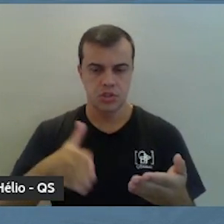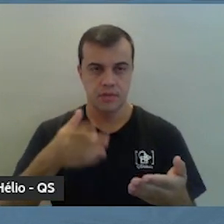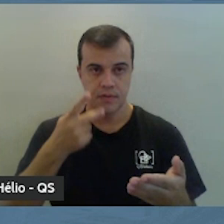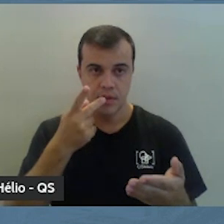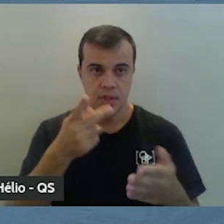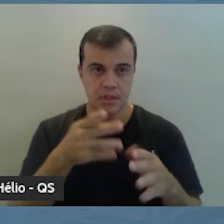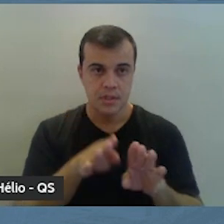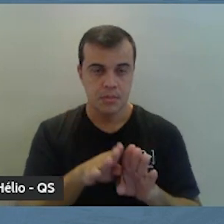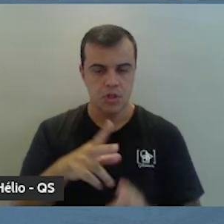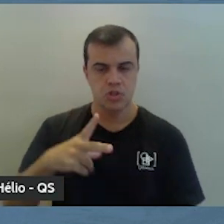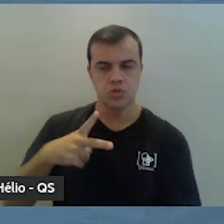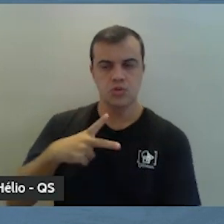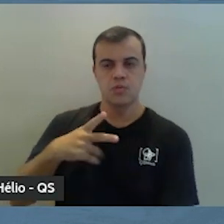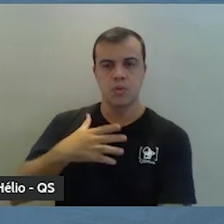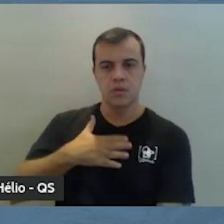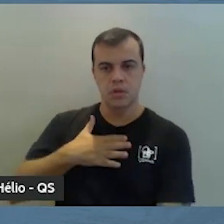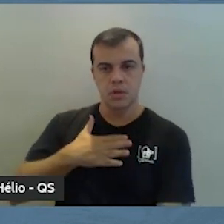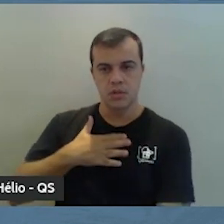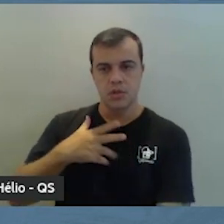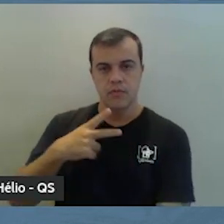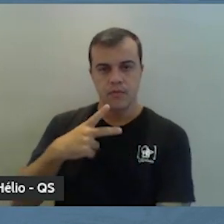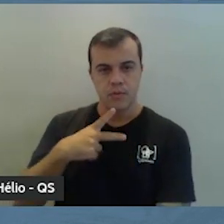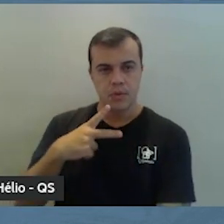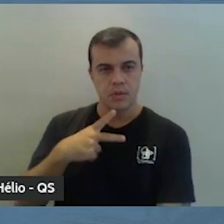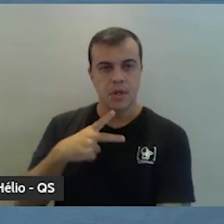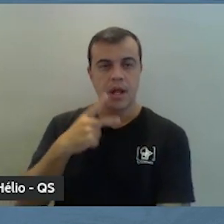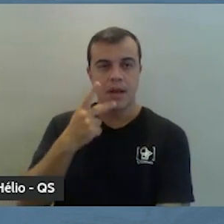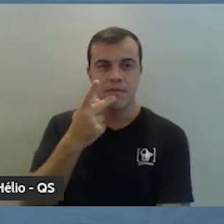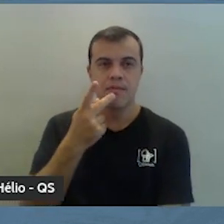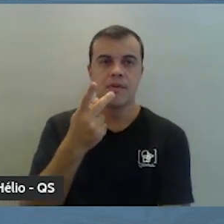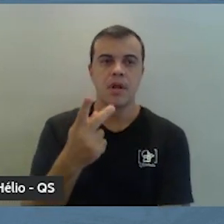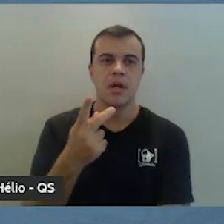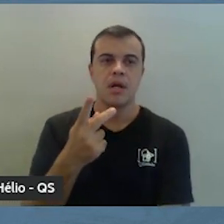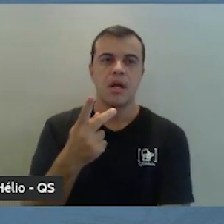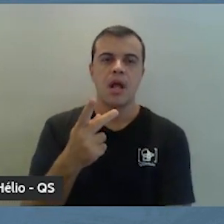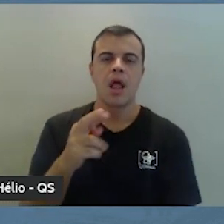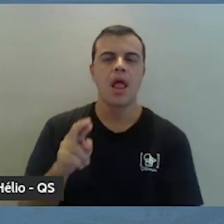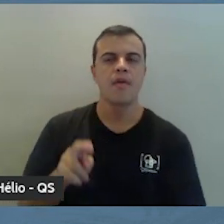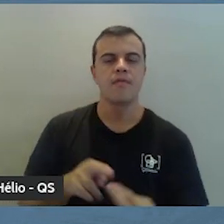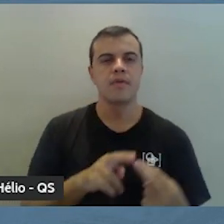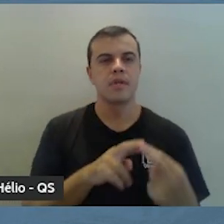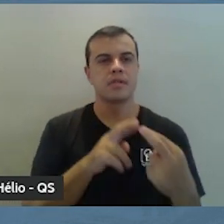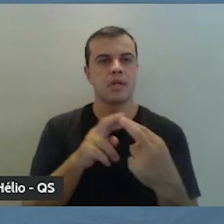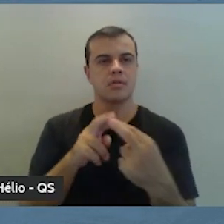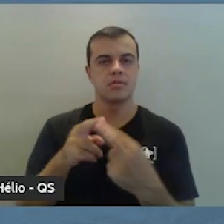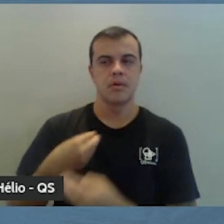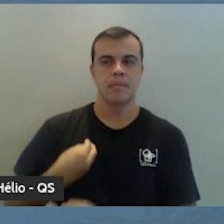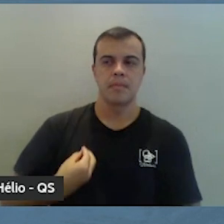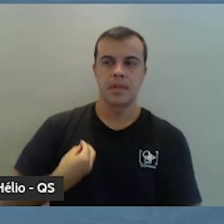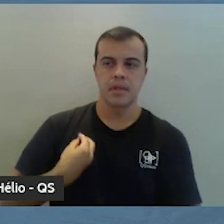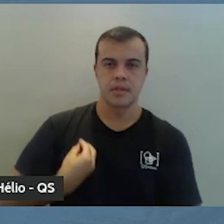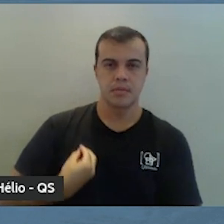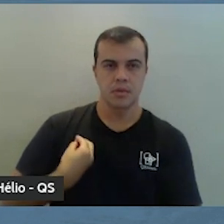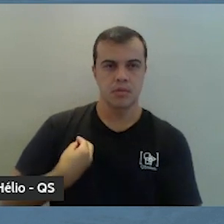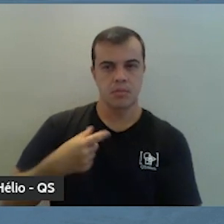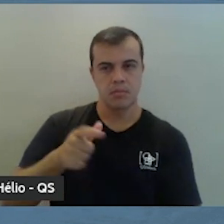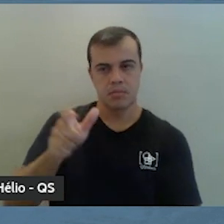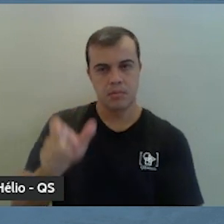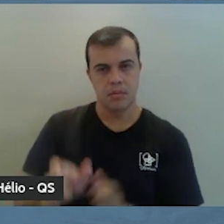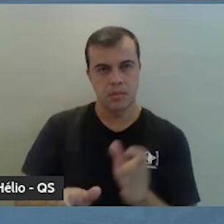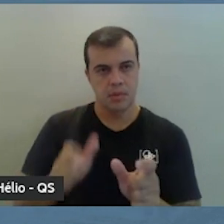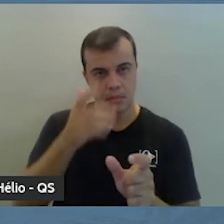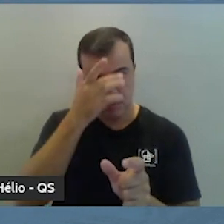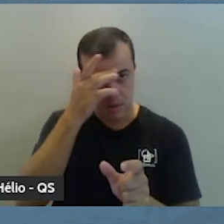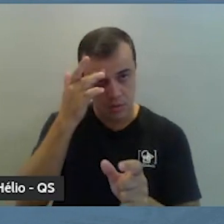também individualidade, ela traz os referenciais de pertencimento para o indivíduo, que está